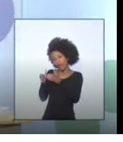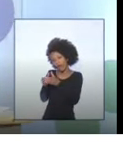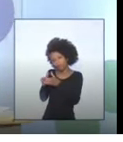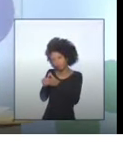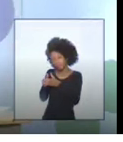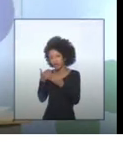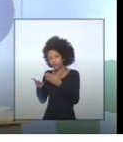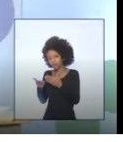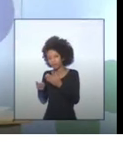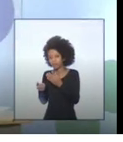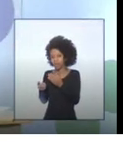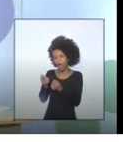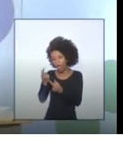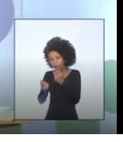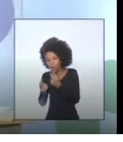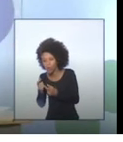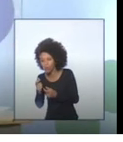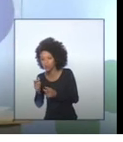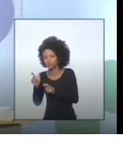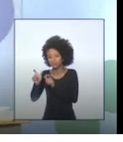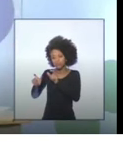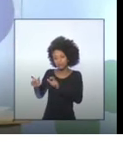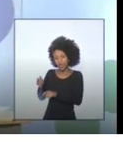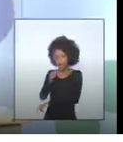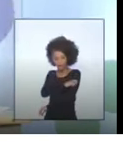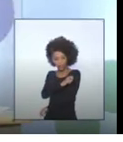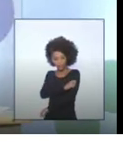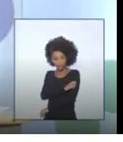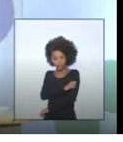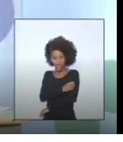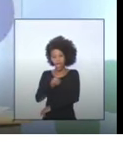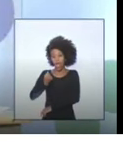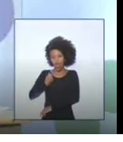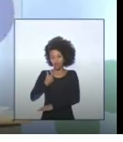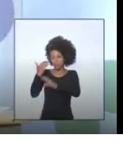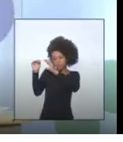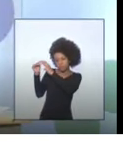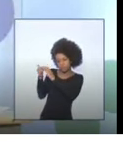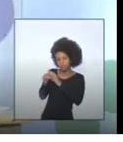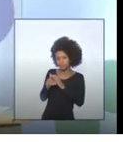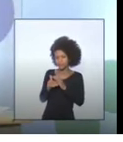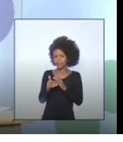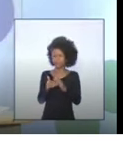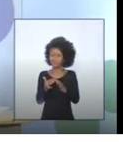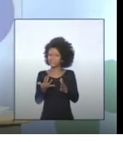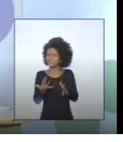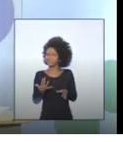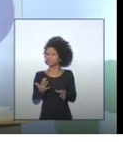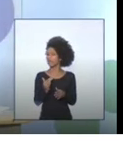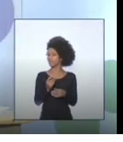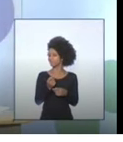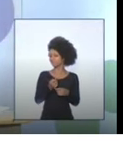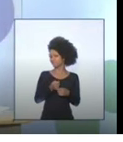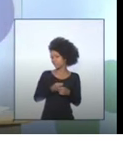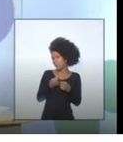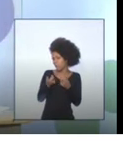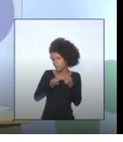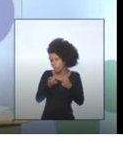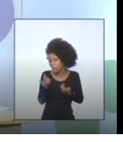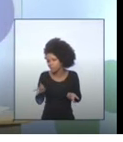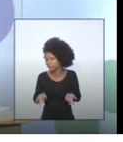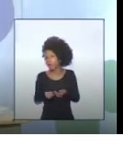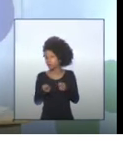estavam fornecendo números de telefone, né? E que nem era por maldade, mas assim, não é um ambiente que a gente possa fornecer,